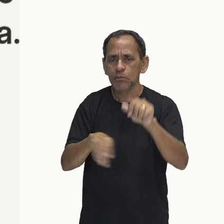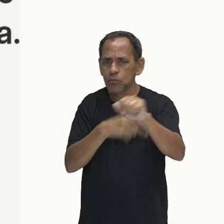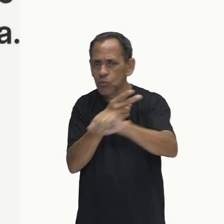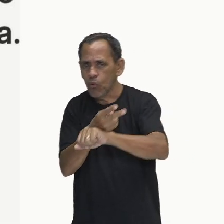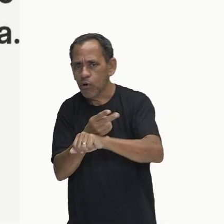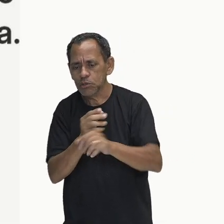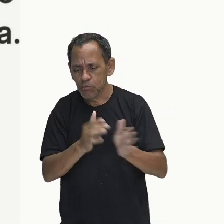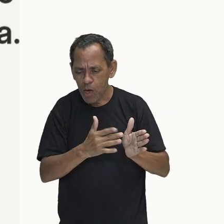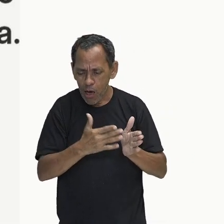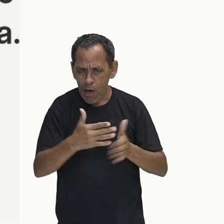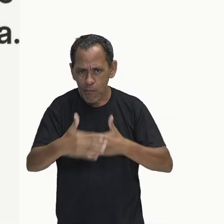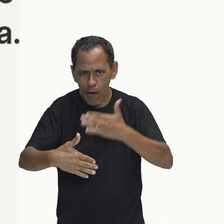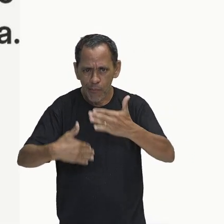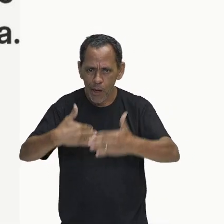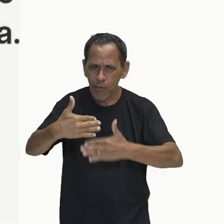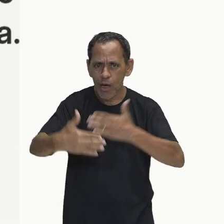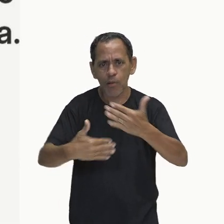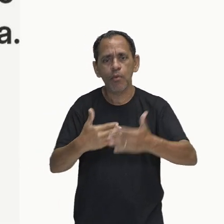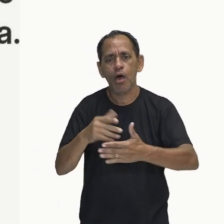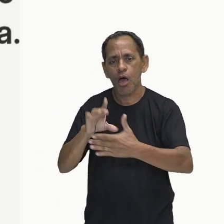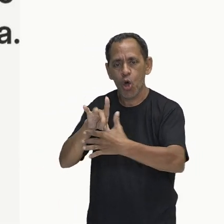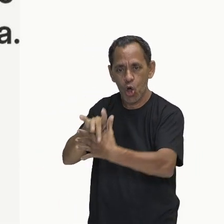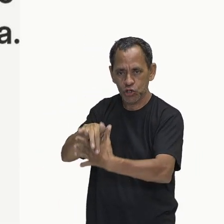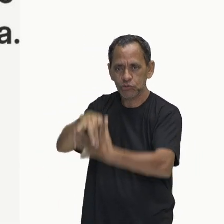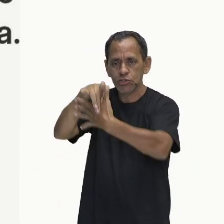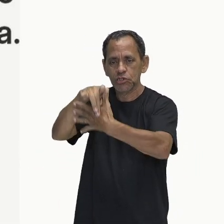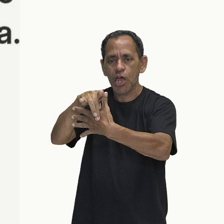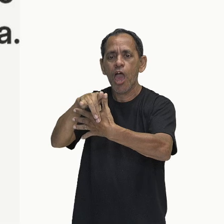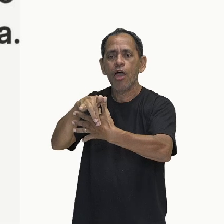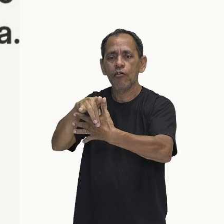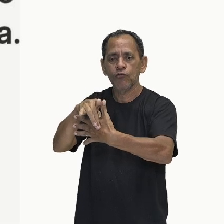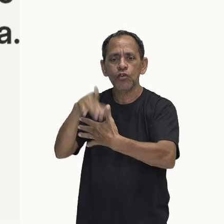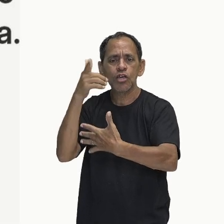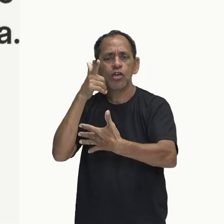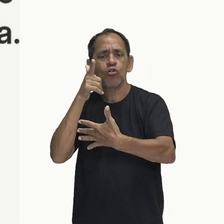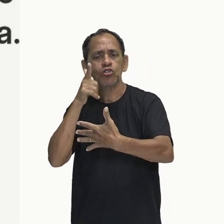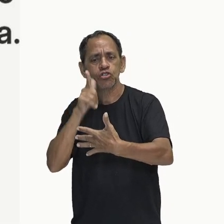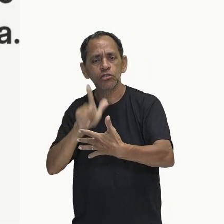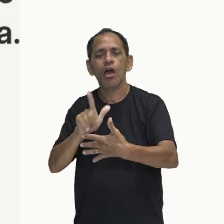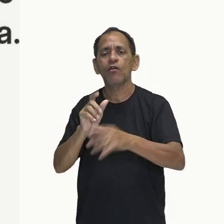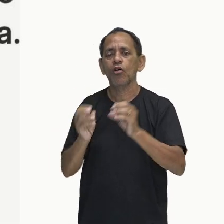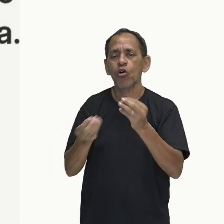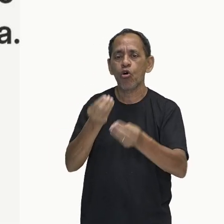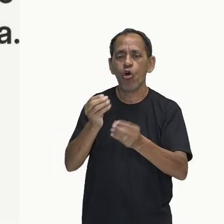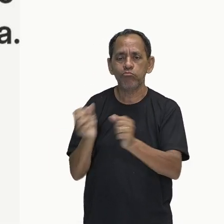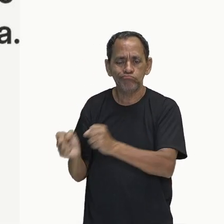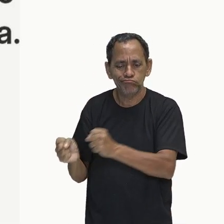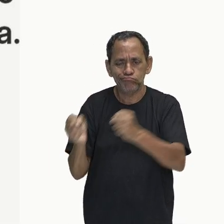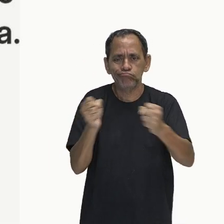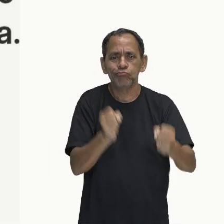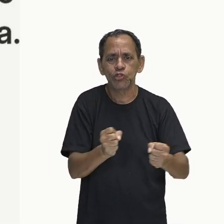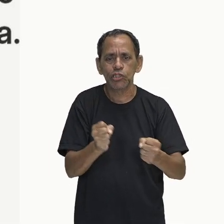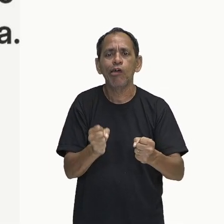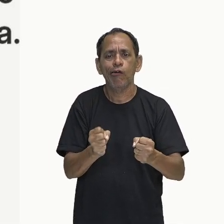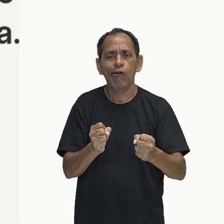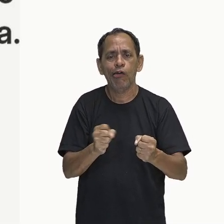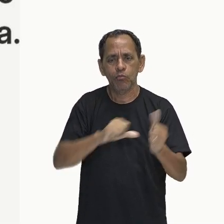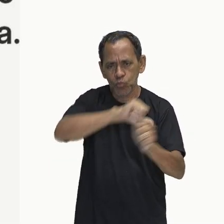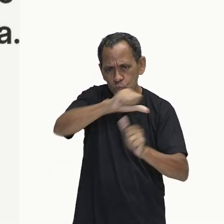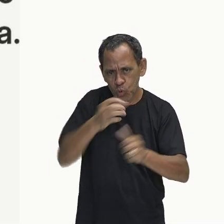o chefe do maior e mais rico oikos, ganhou poder e se tornou rei. A gente está vendo